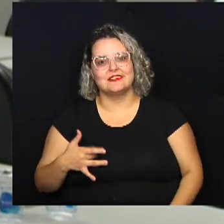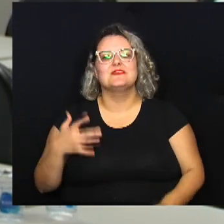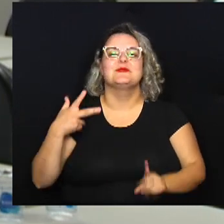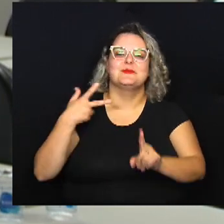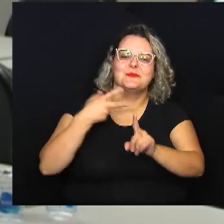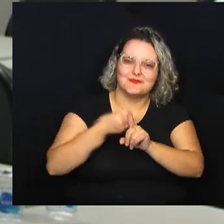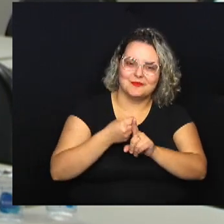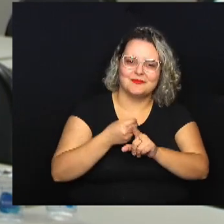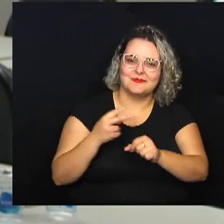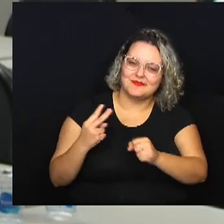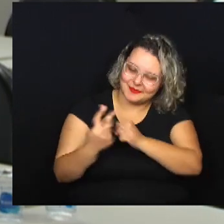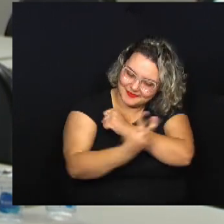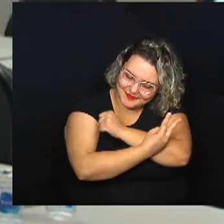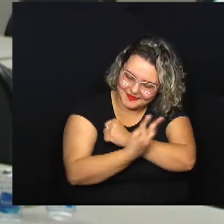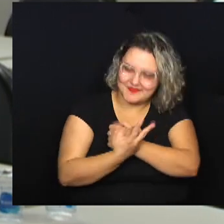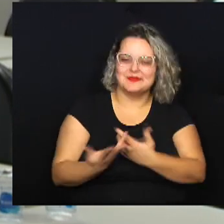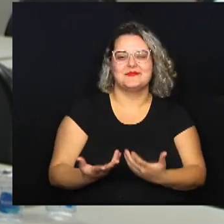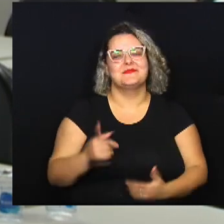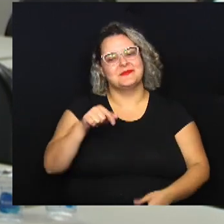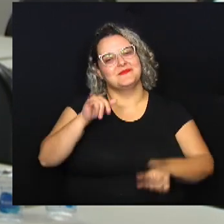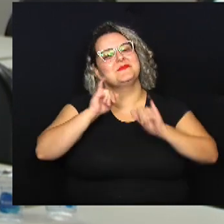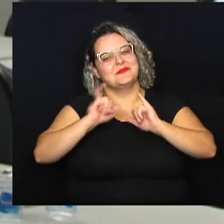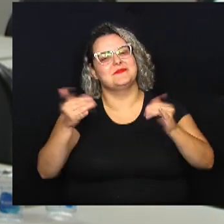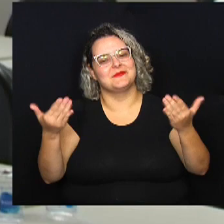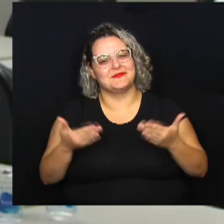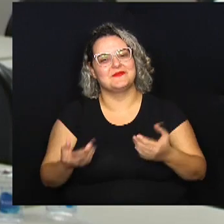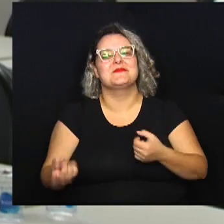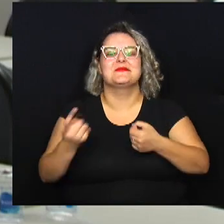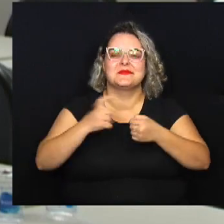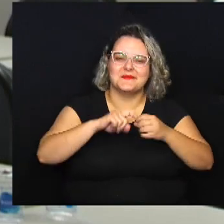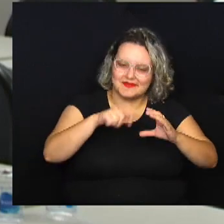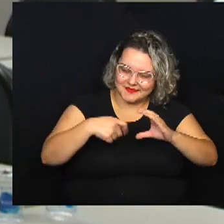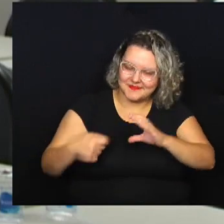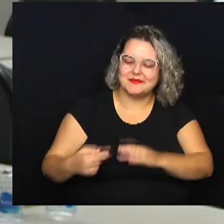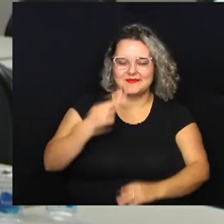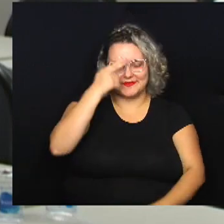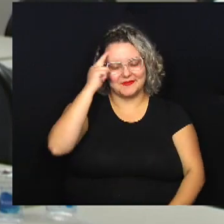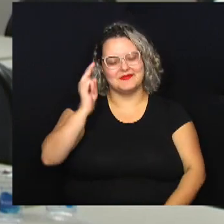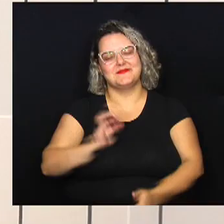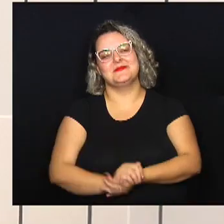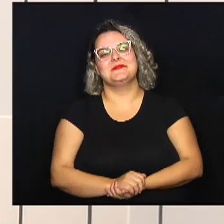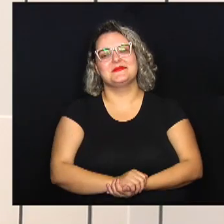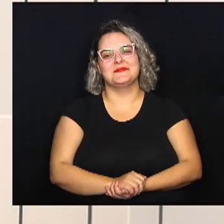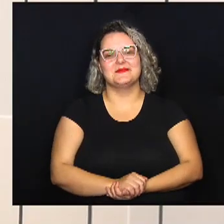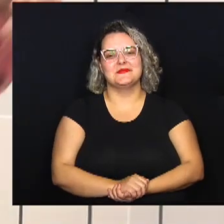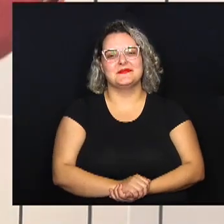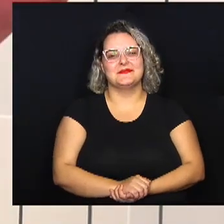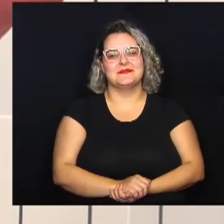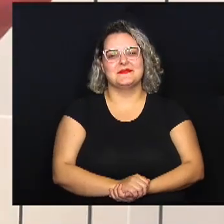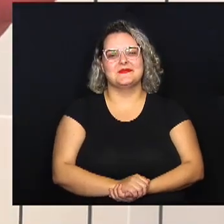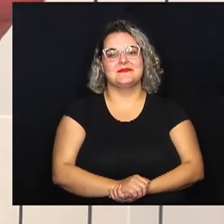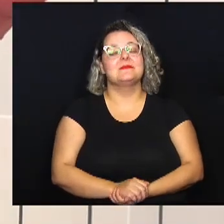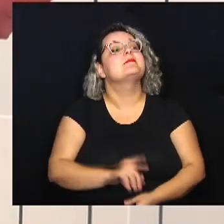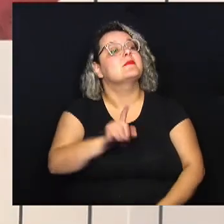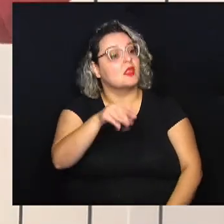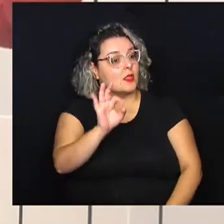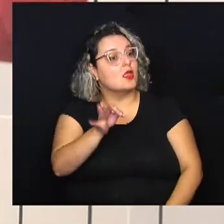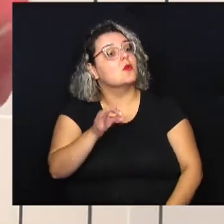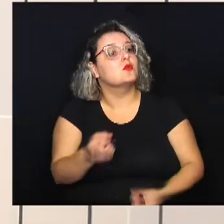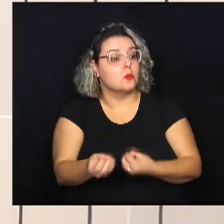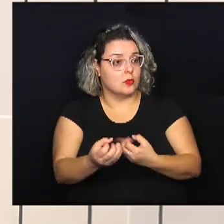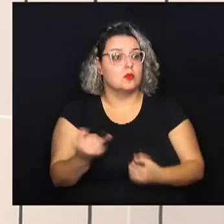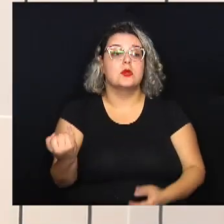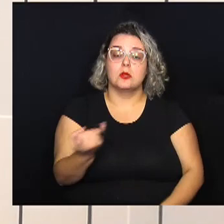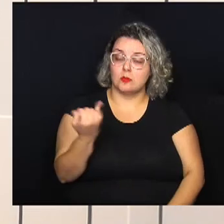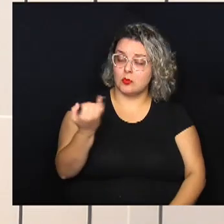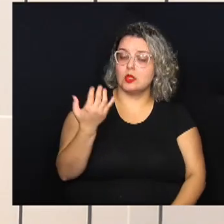vacinar. Proteja-se. Esse é o recado de hoje. Voltamos com você no estúdio. É isso mesmo, informações